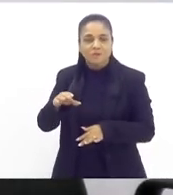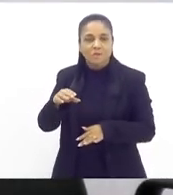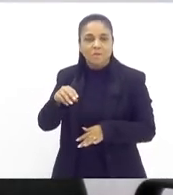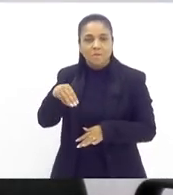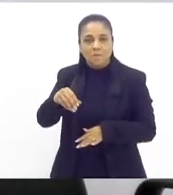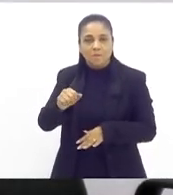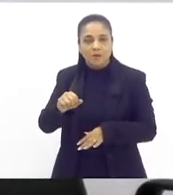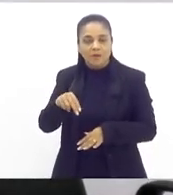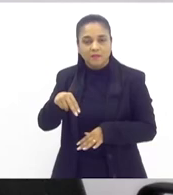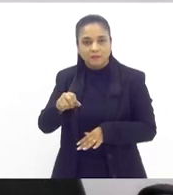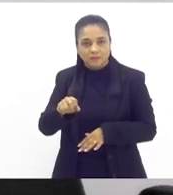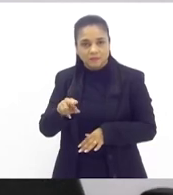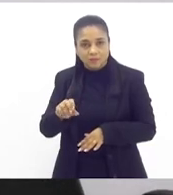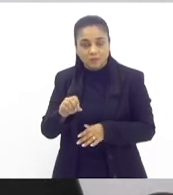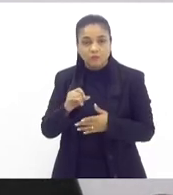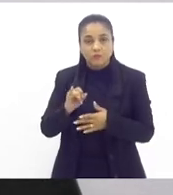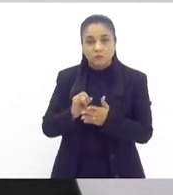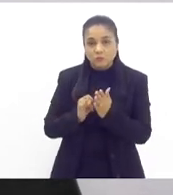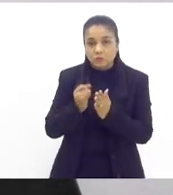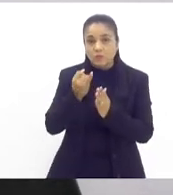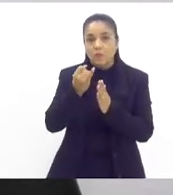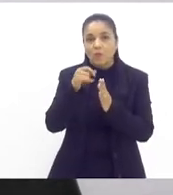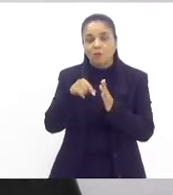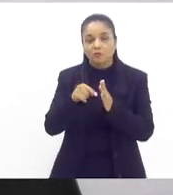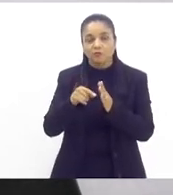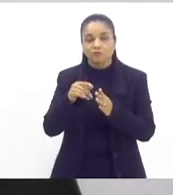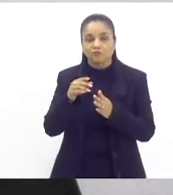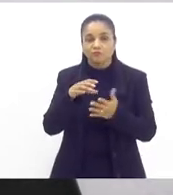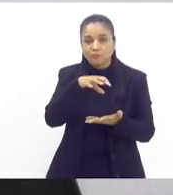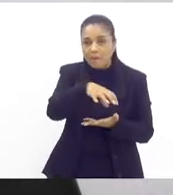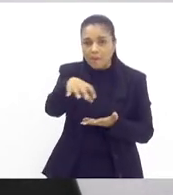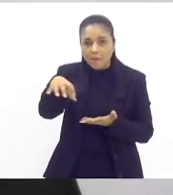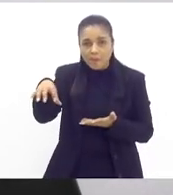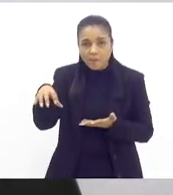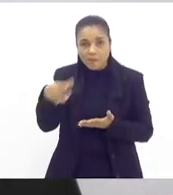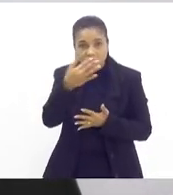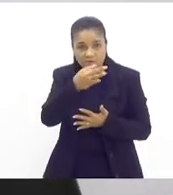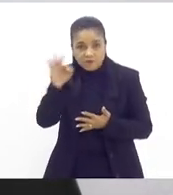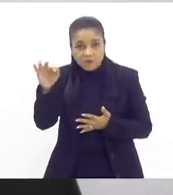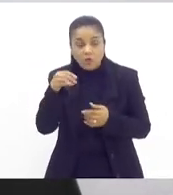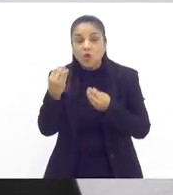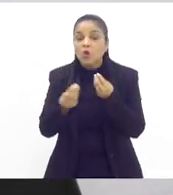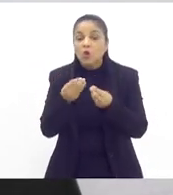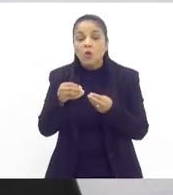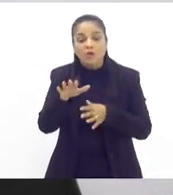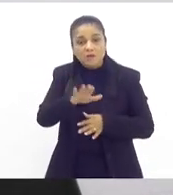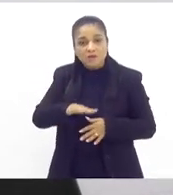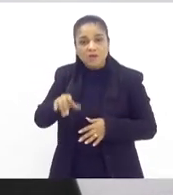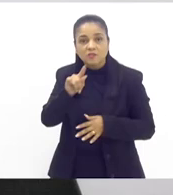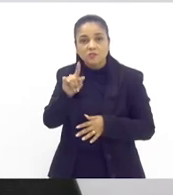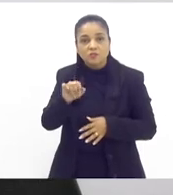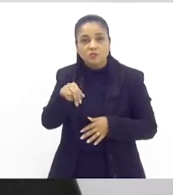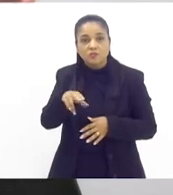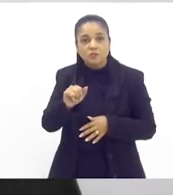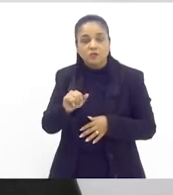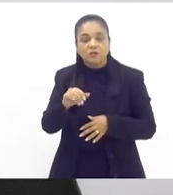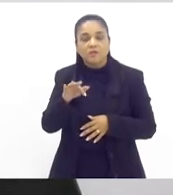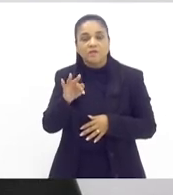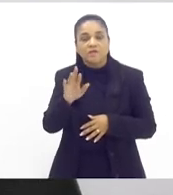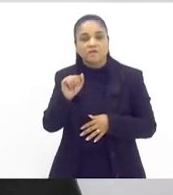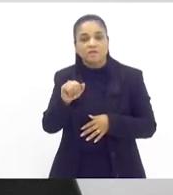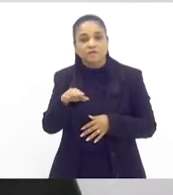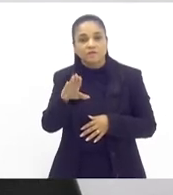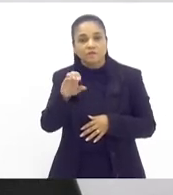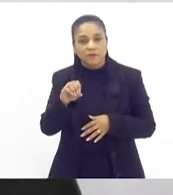imposto padrão para todas as unidades federativas, como ficará a questão da Zona Franca e se a questão do crédito presumido que está